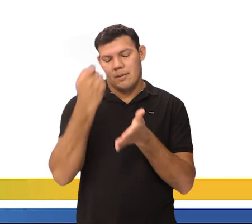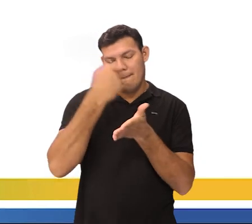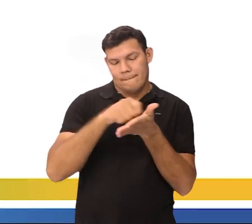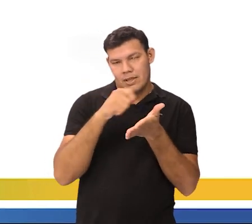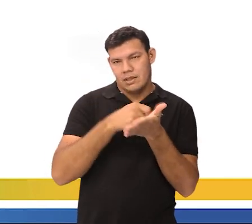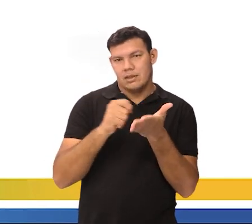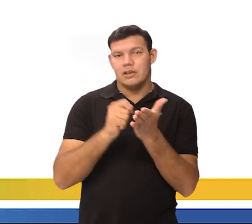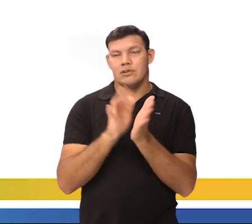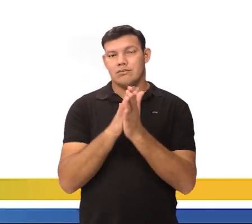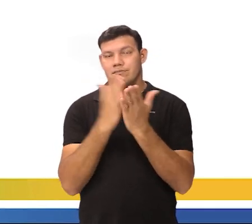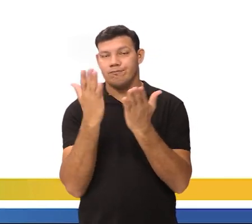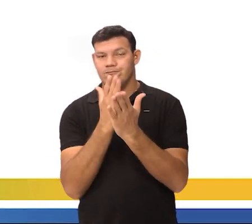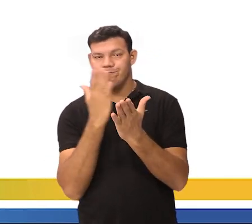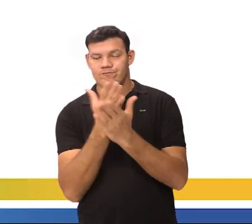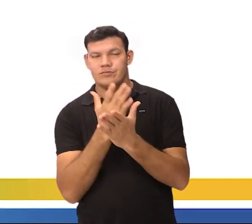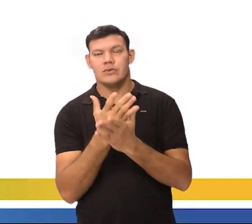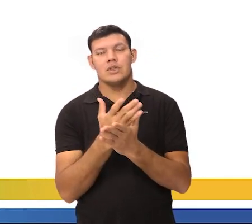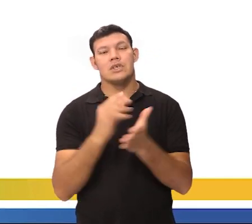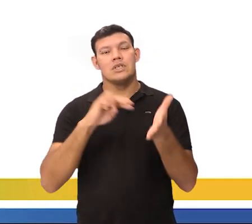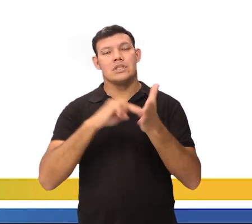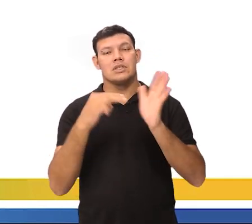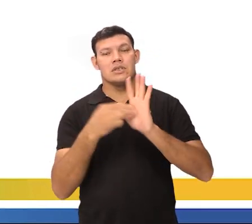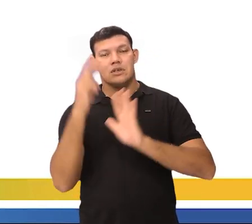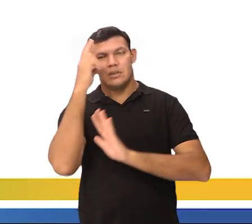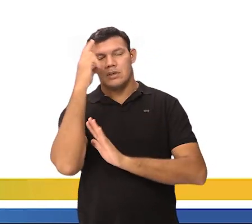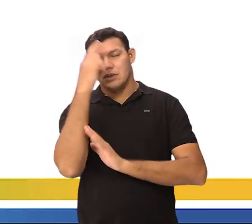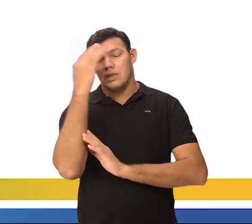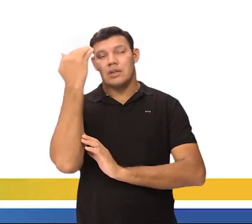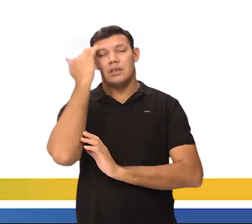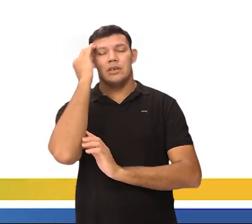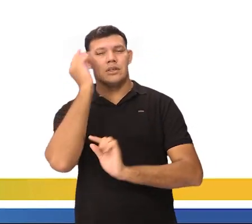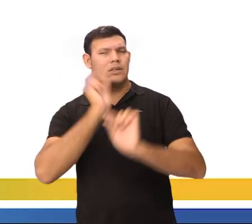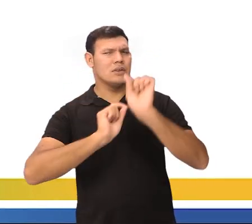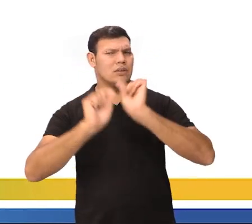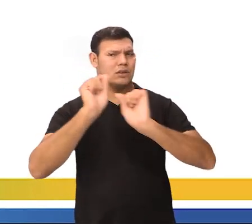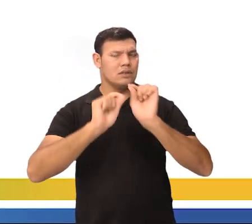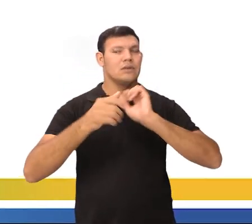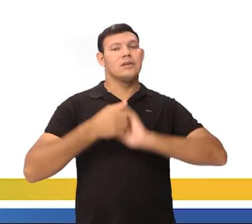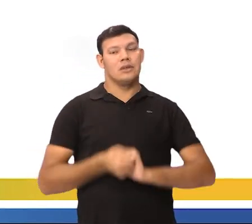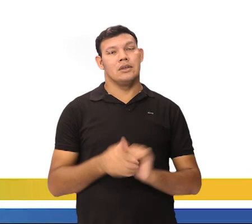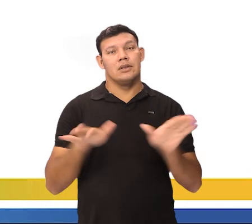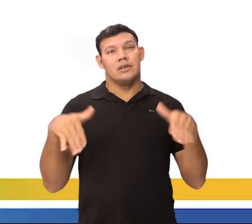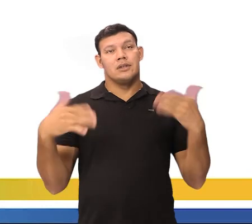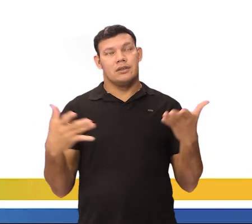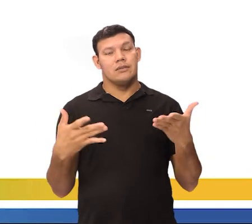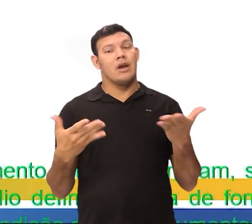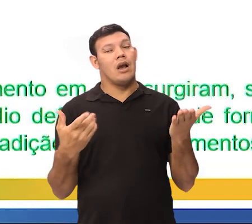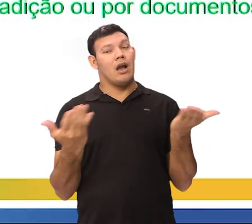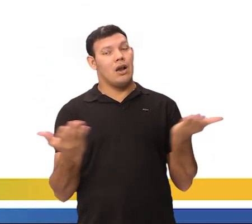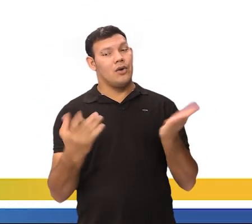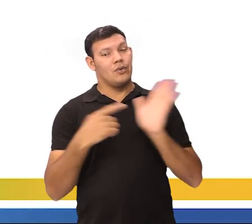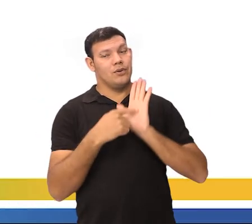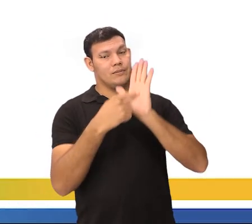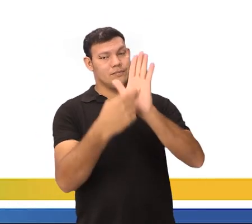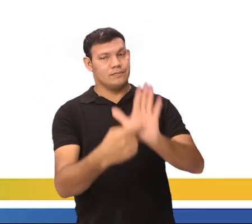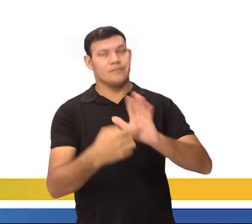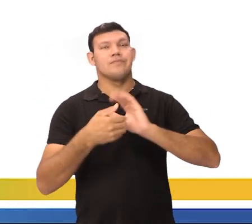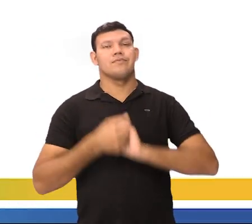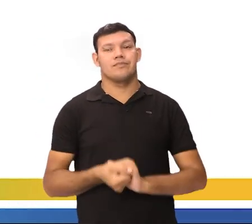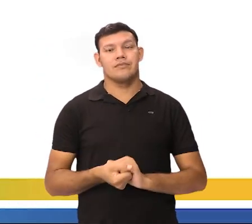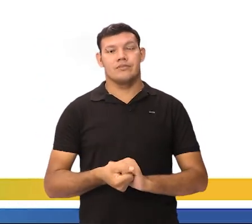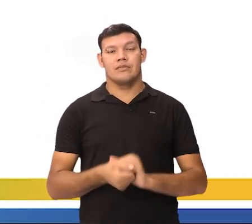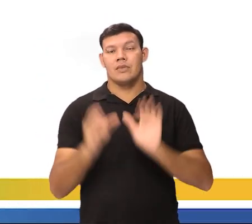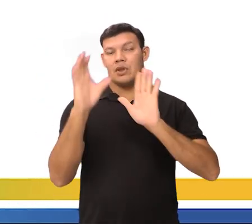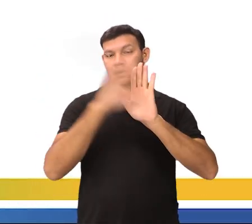para vocês mesmos, anotem no caderno o que é história, o que vocês conseguiram compreender do conceito de história. Eu trouxe o conceito